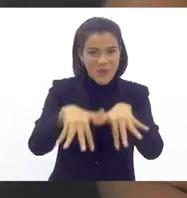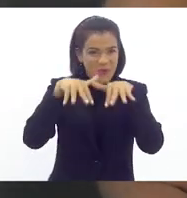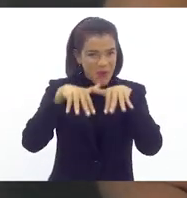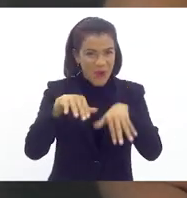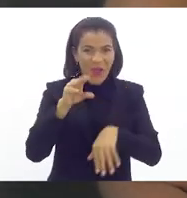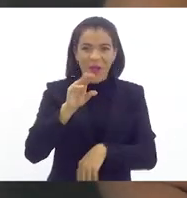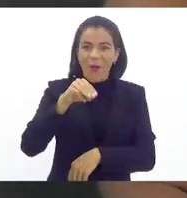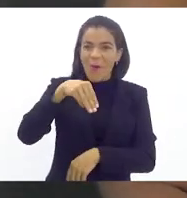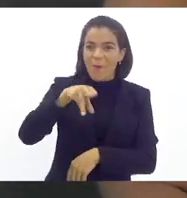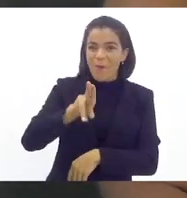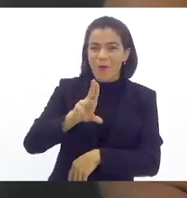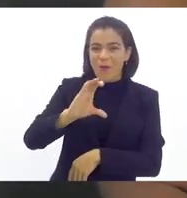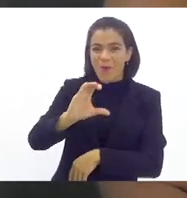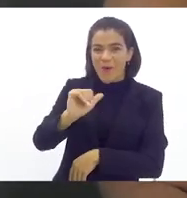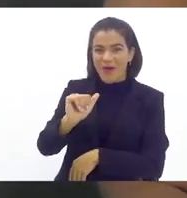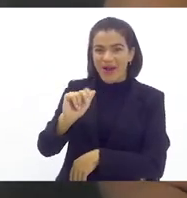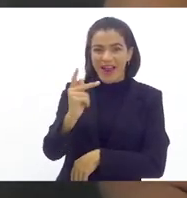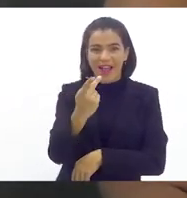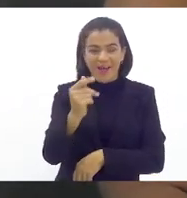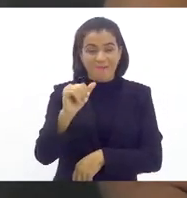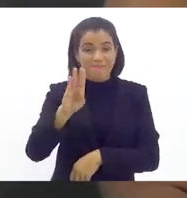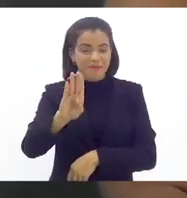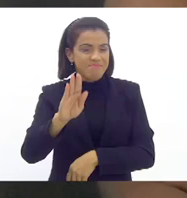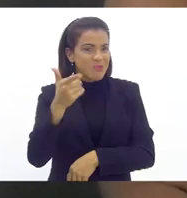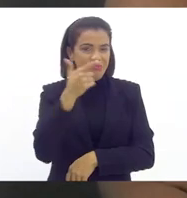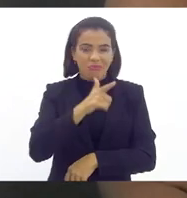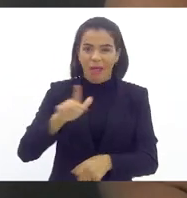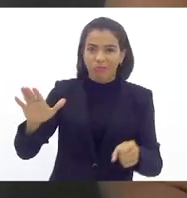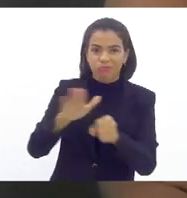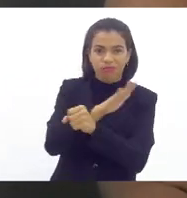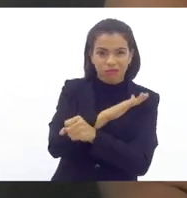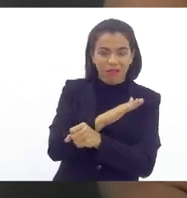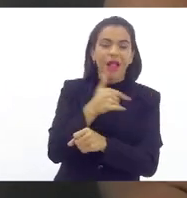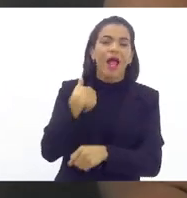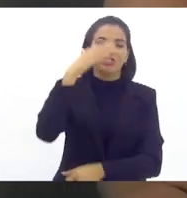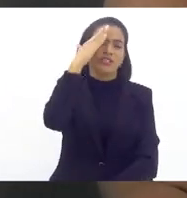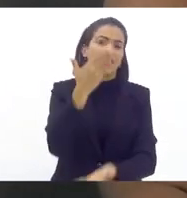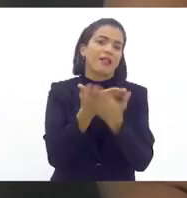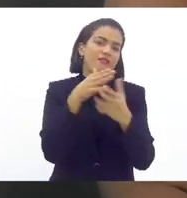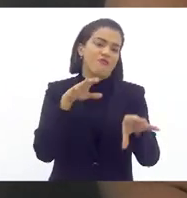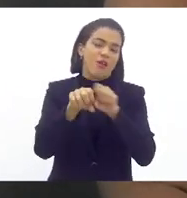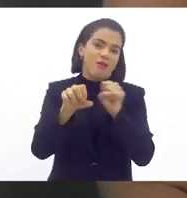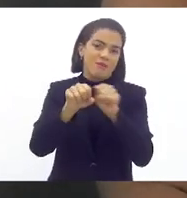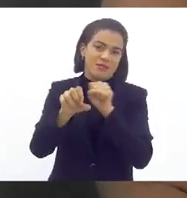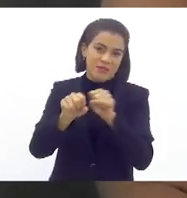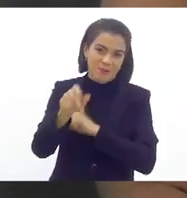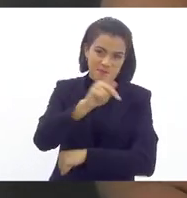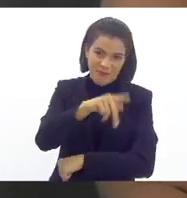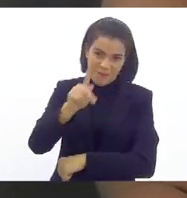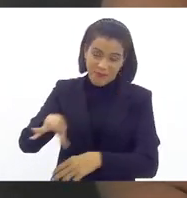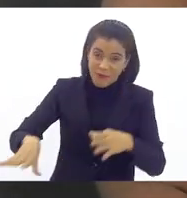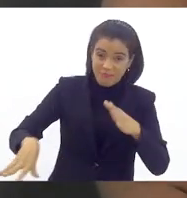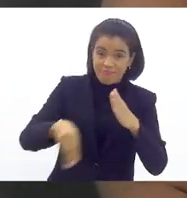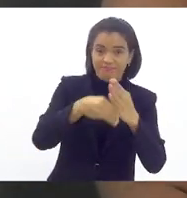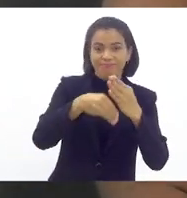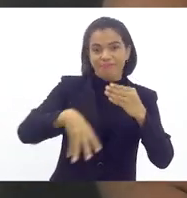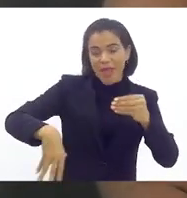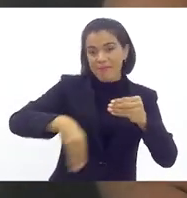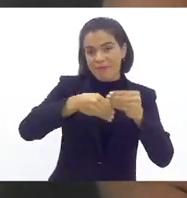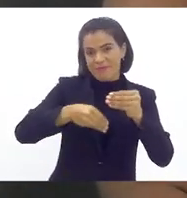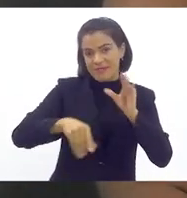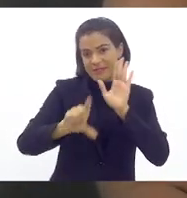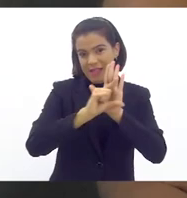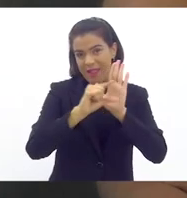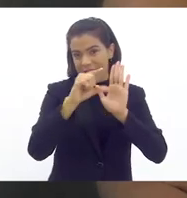a gente se articula porque a gente acredita na importância da formação para os nossos professores para a implementação dessa lei,